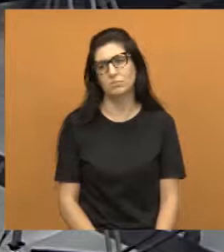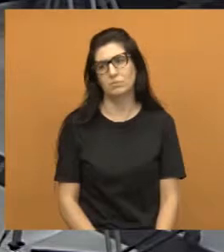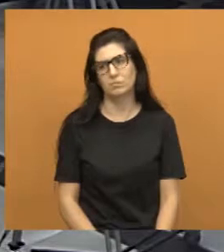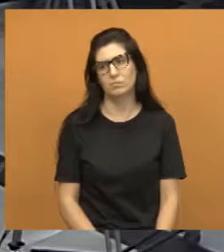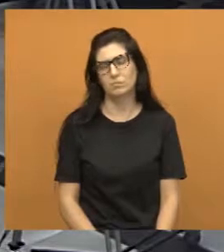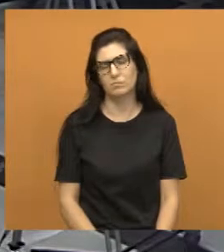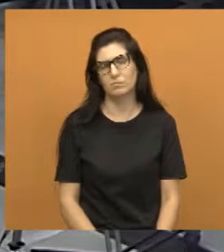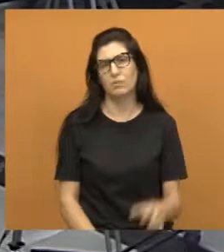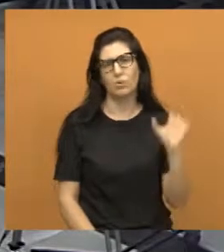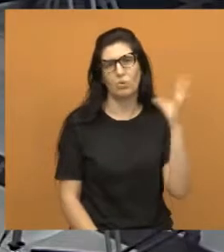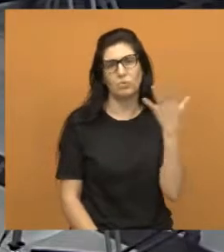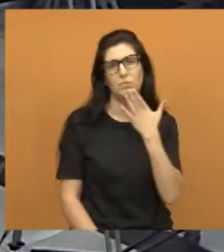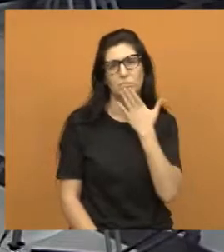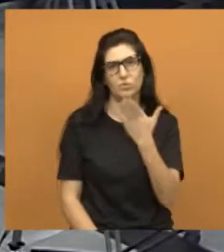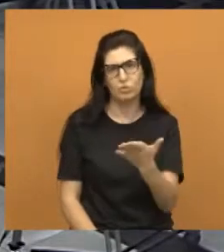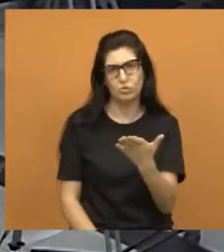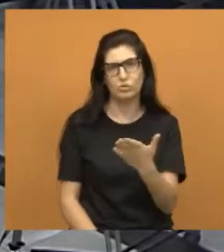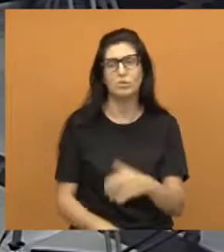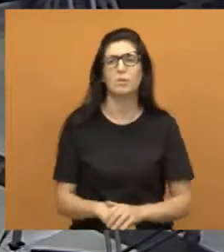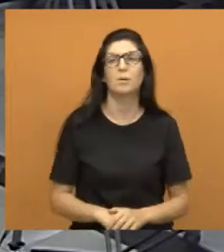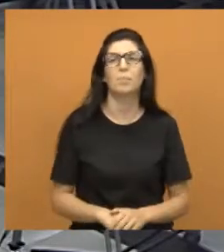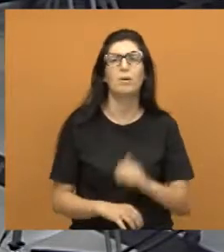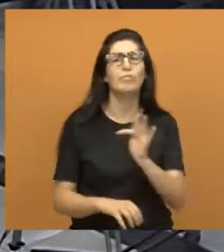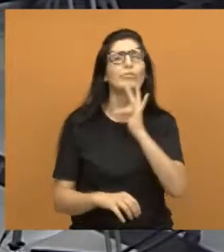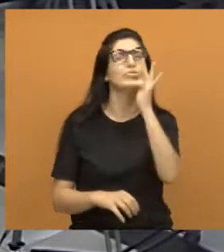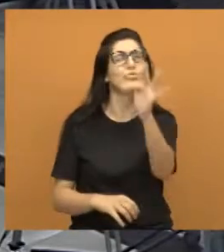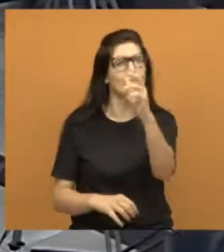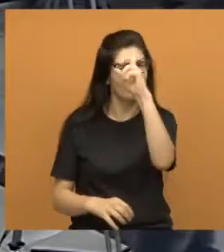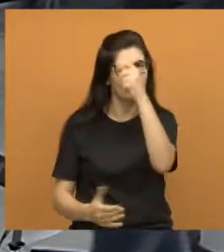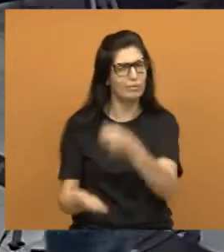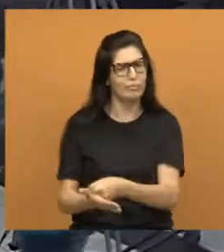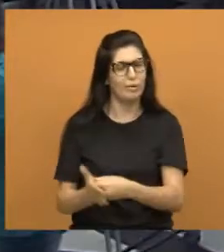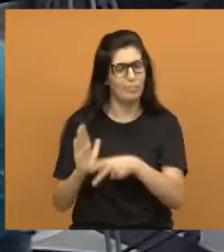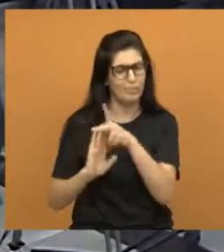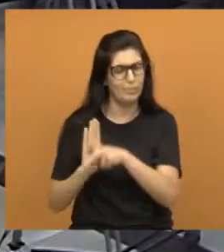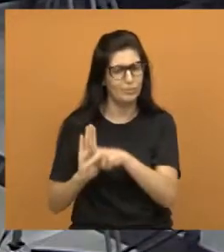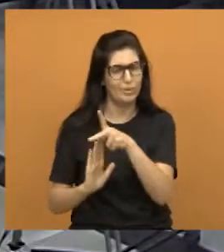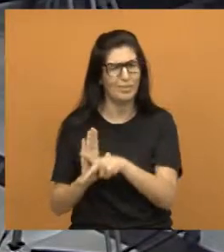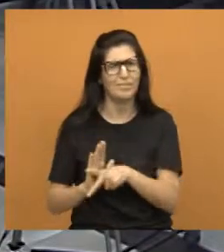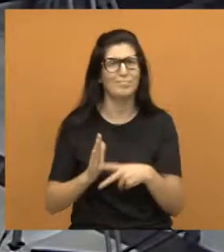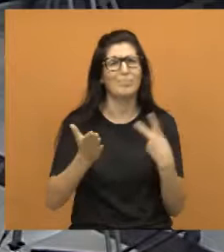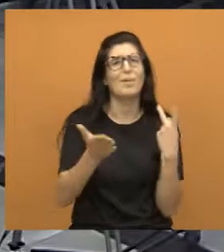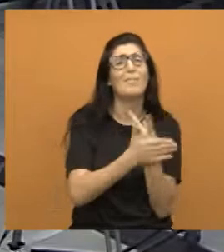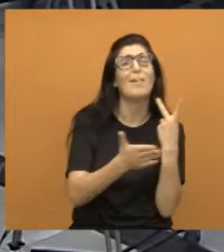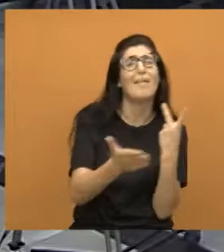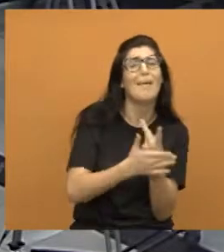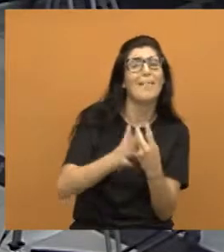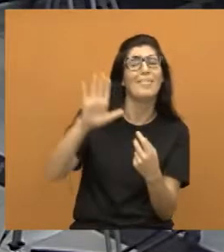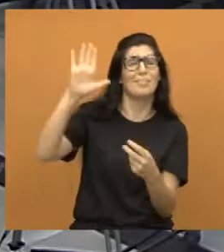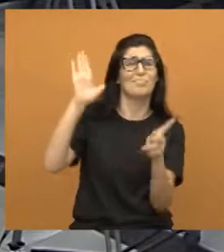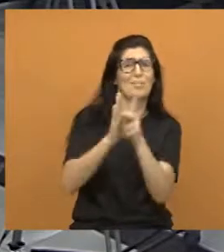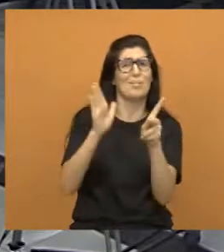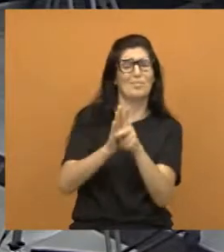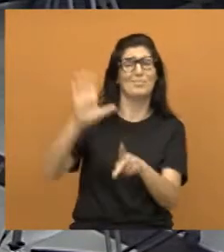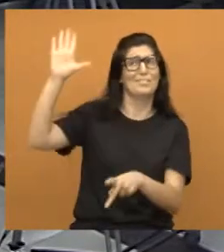Quando eu pedi adiamento do projeto, eu mesmo errei e levantei o braço.